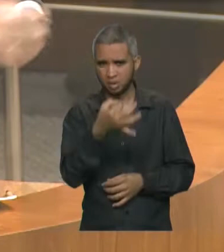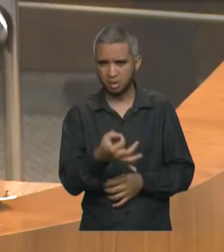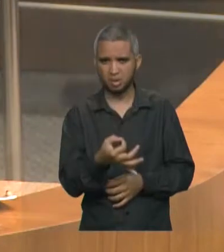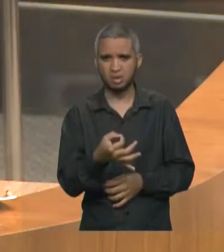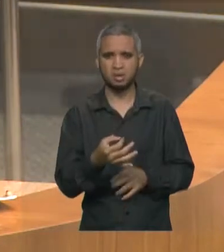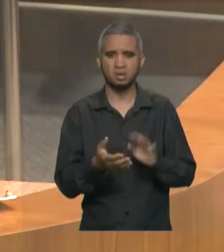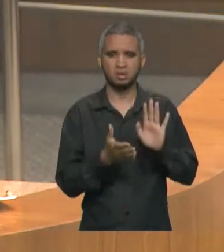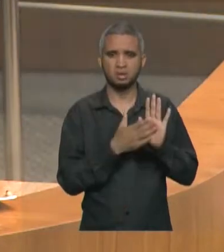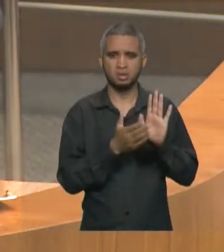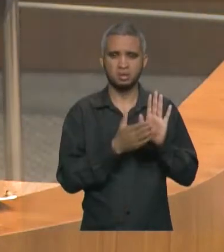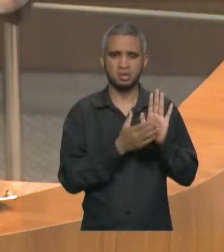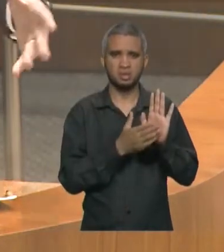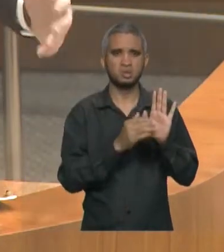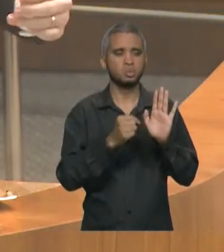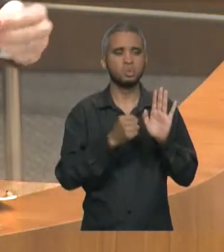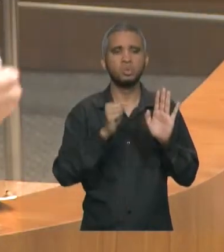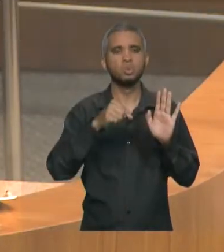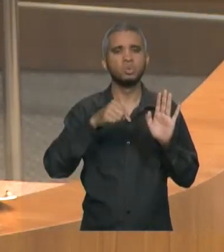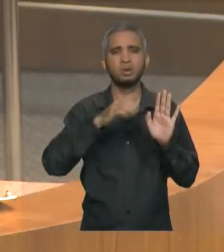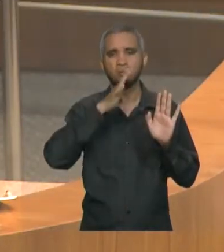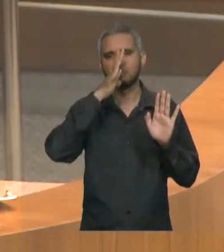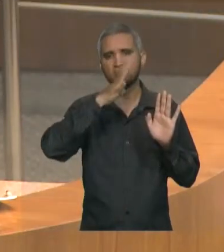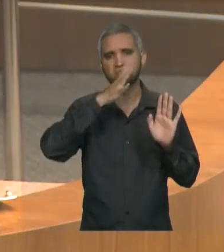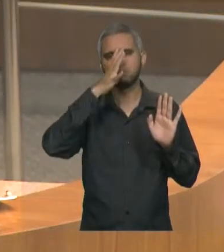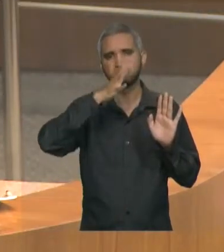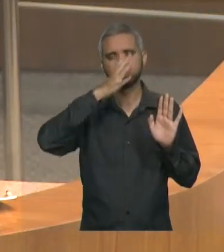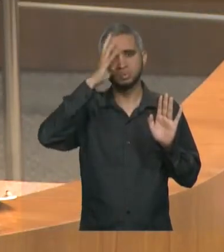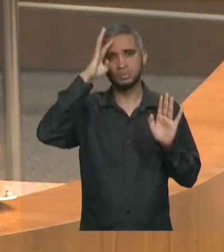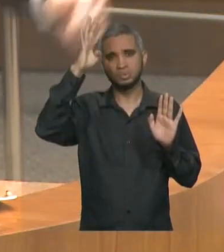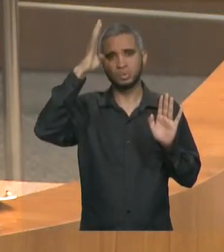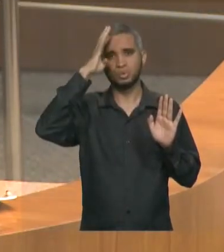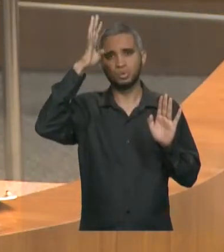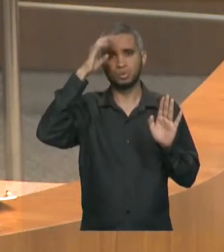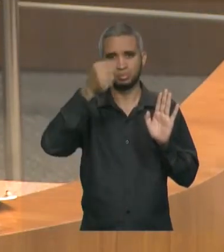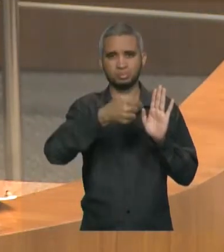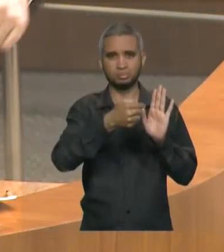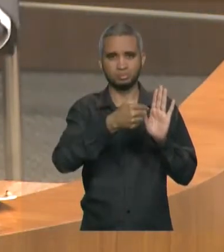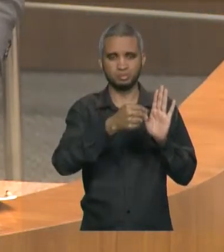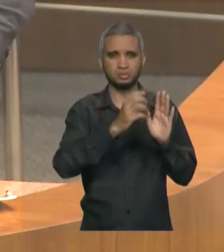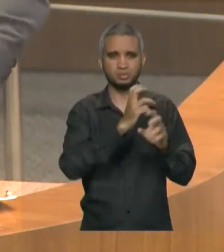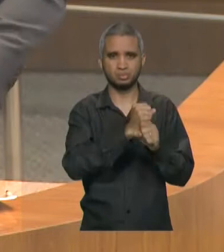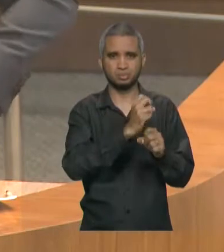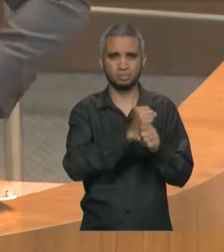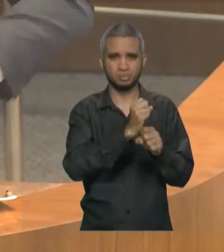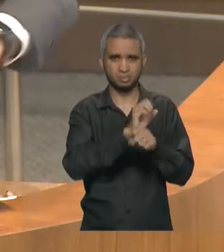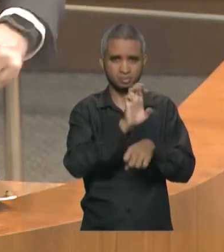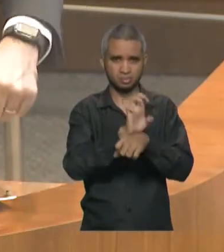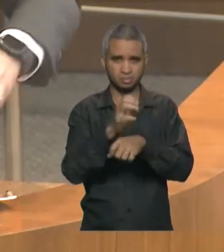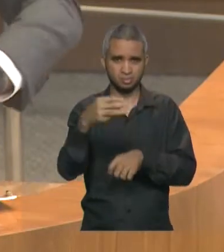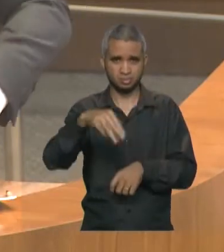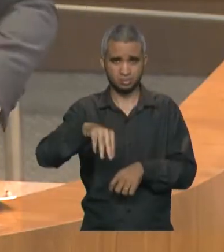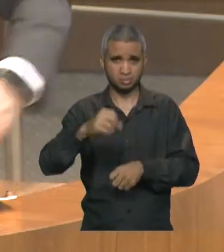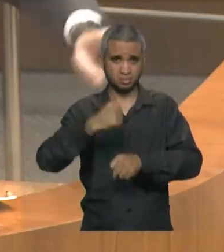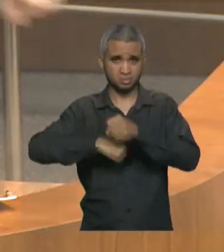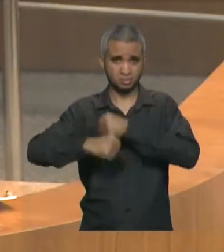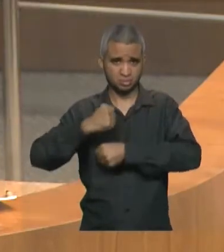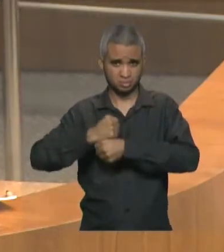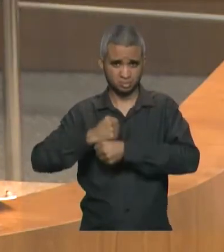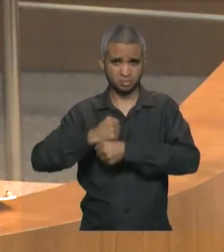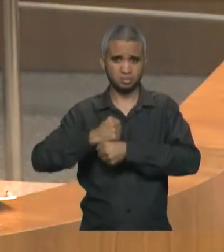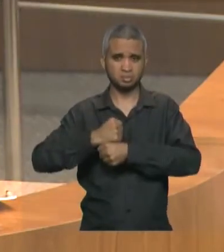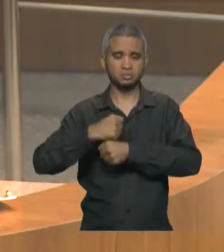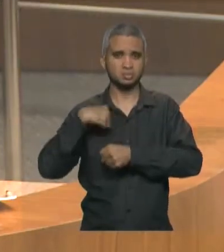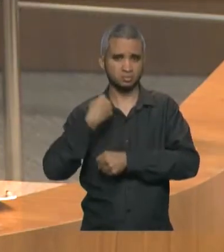de ficção, que é o orçamento do Estado, que no ano passado nós aprovamos aqui e foi